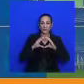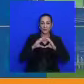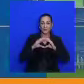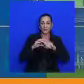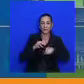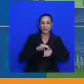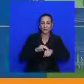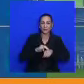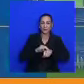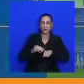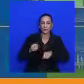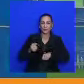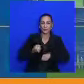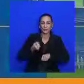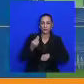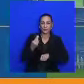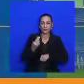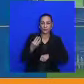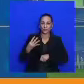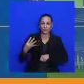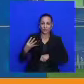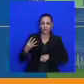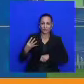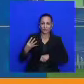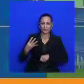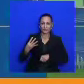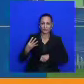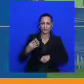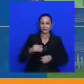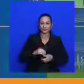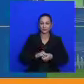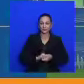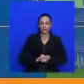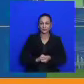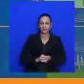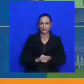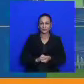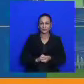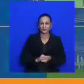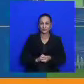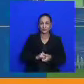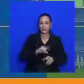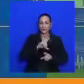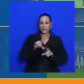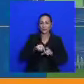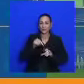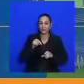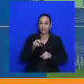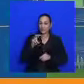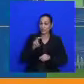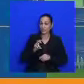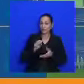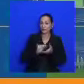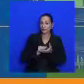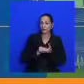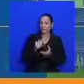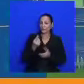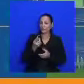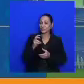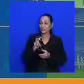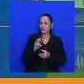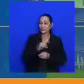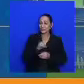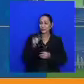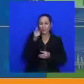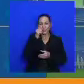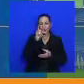Bola marrom número 24. Marrom 24. Foram sorteados 5 números, faltam 15,